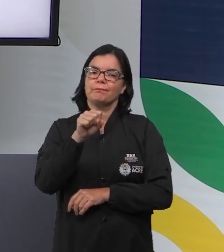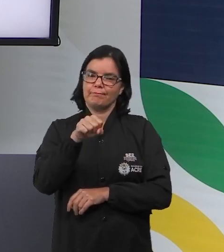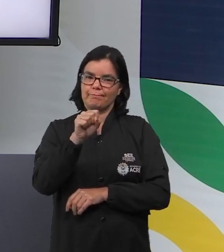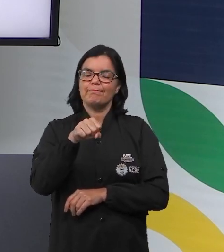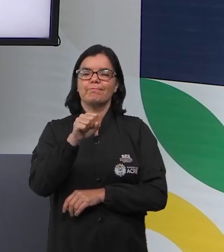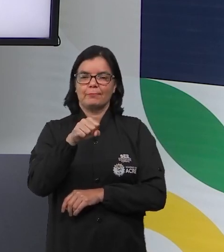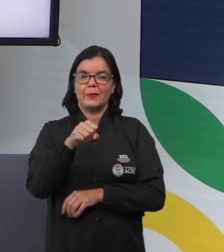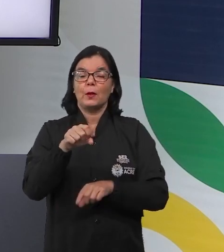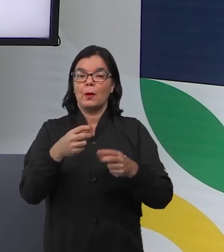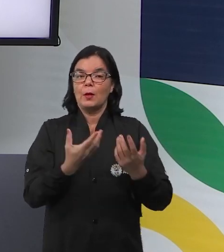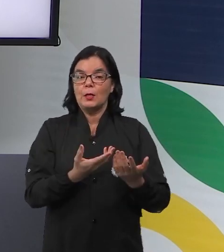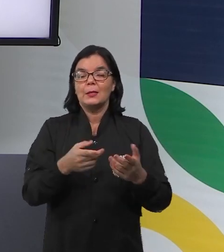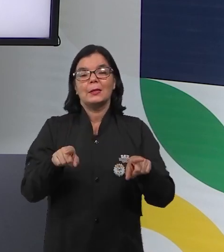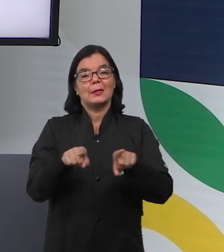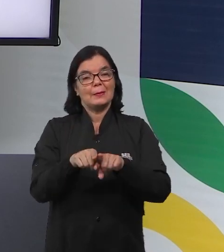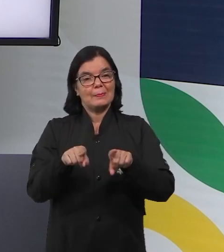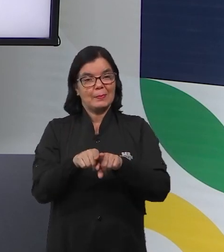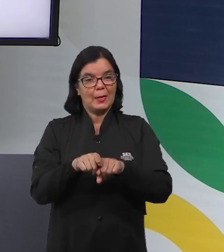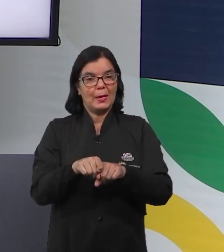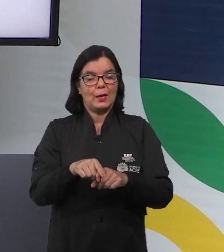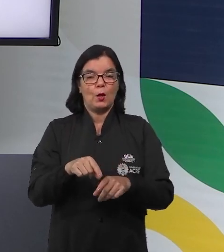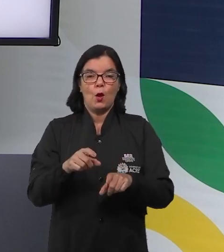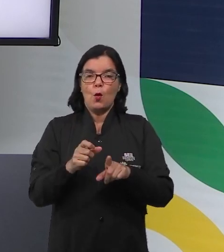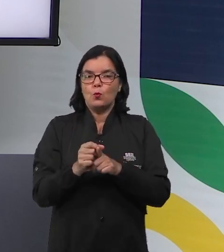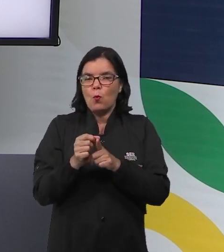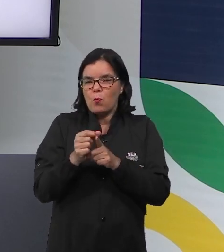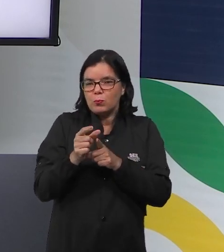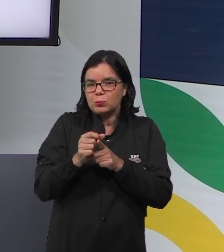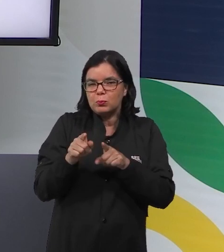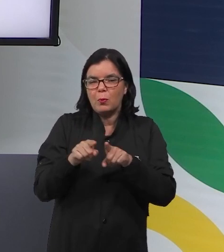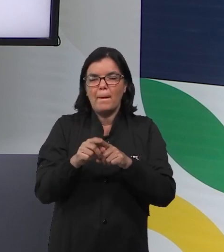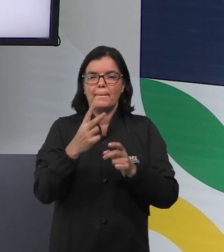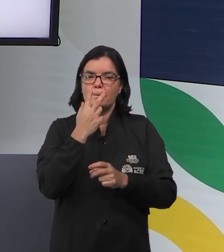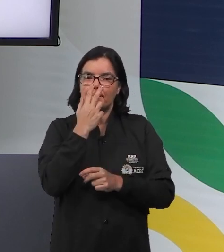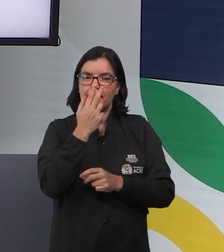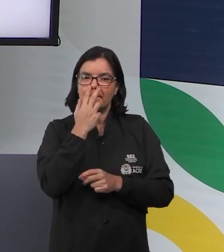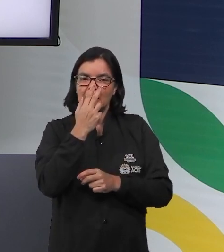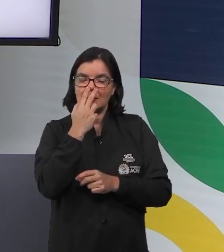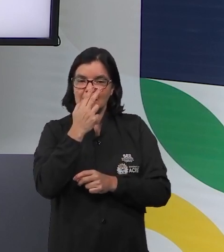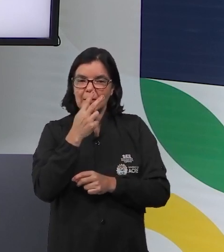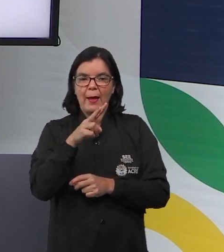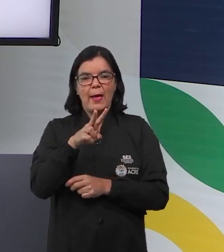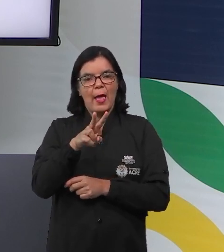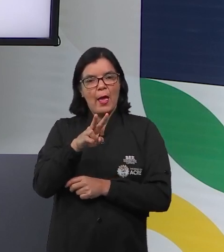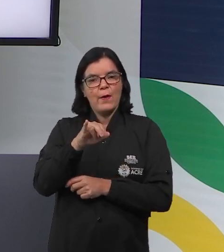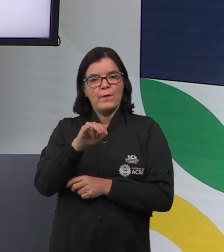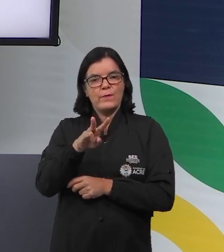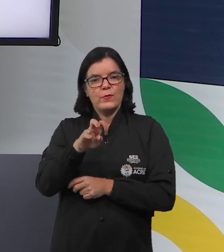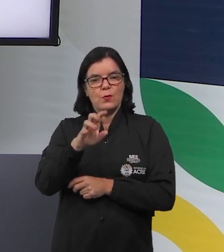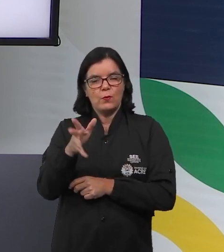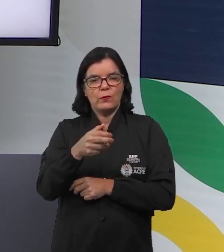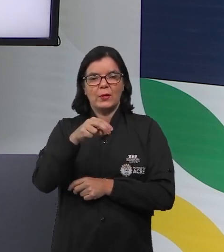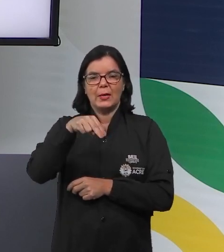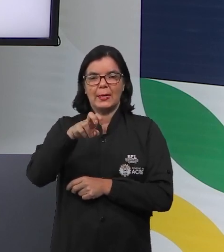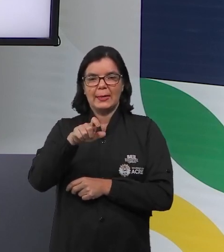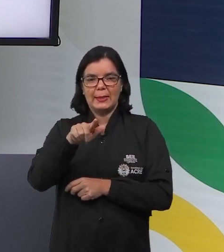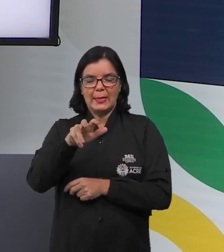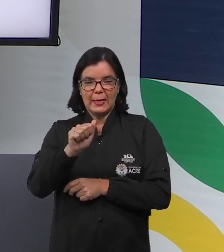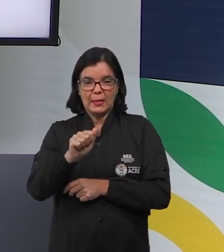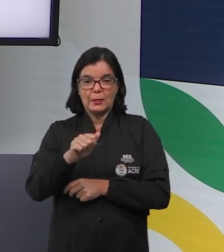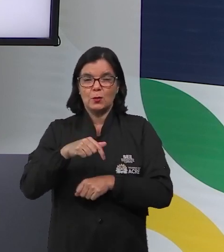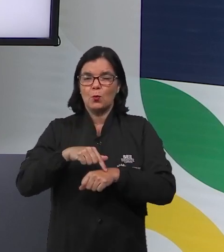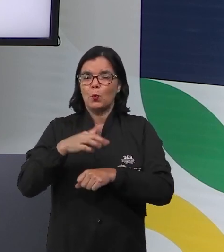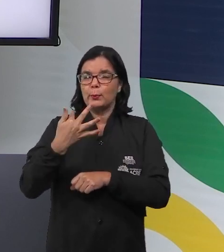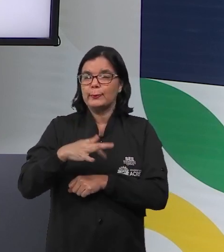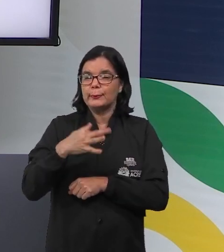pessoal, elas são perigosas. Inclusive, o veneno dela se assemelha muito à da viúva negra, causando várias dores